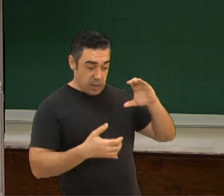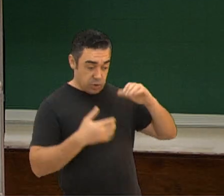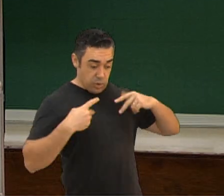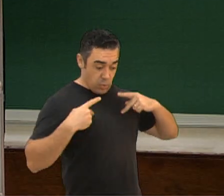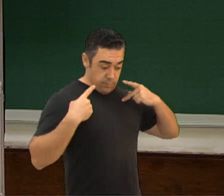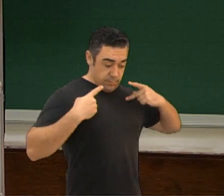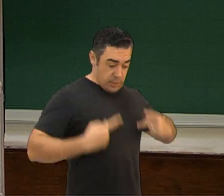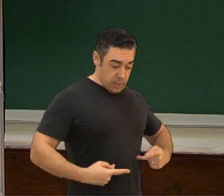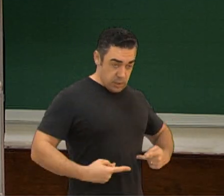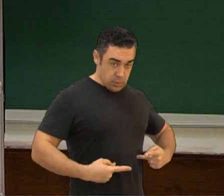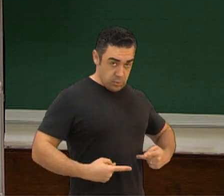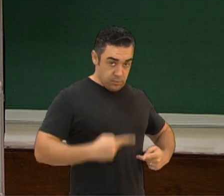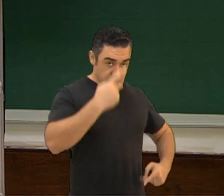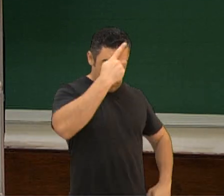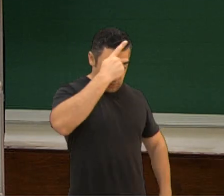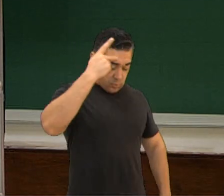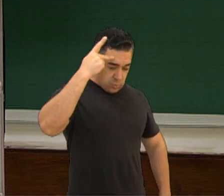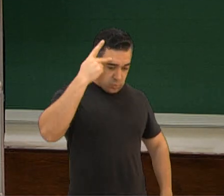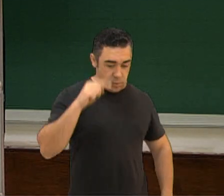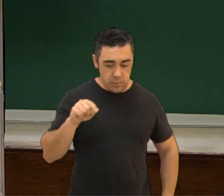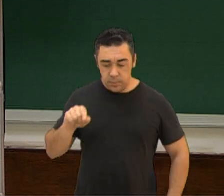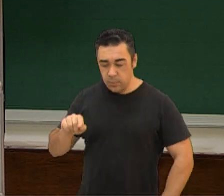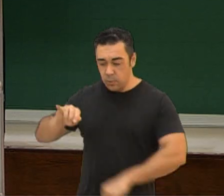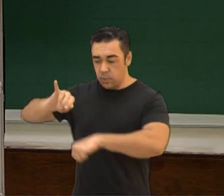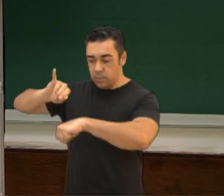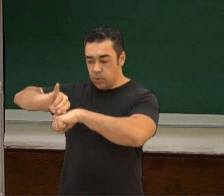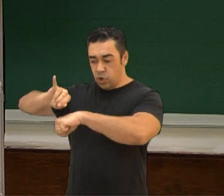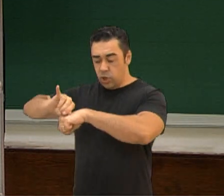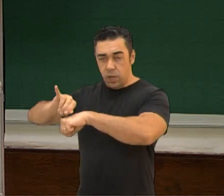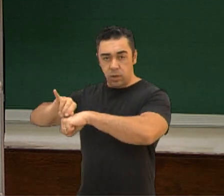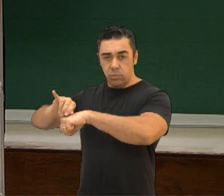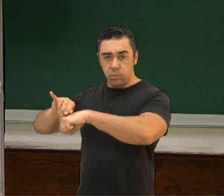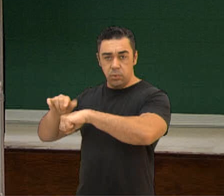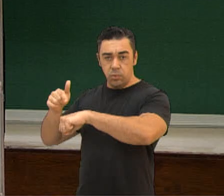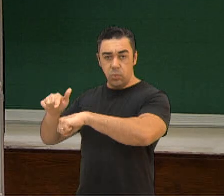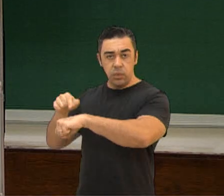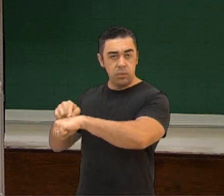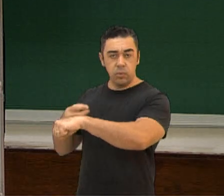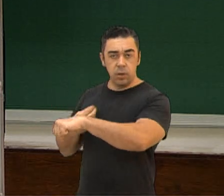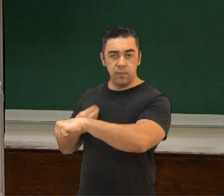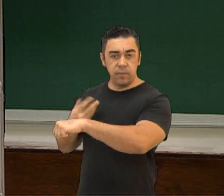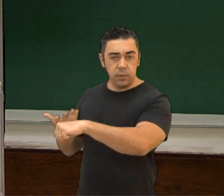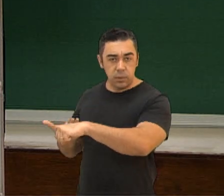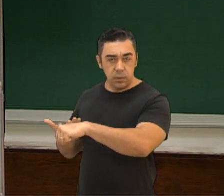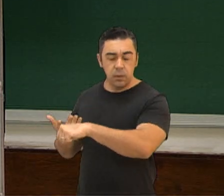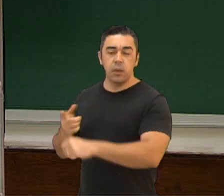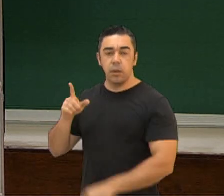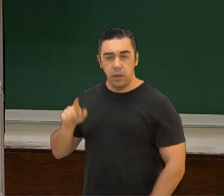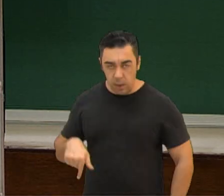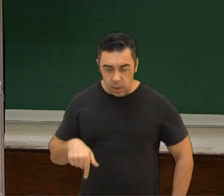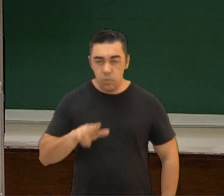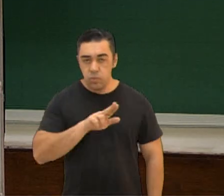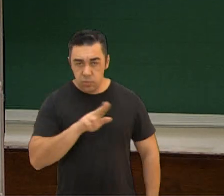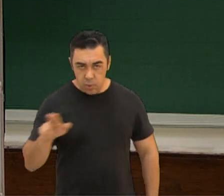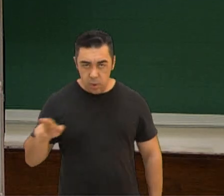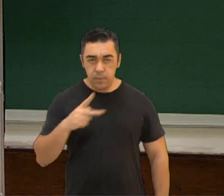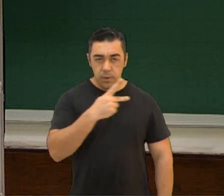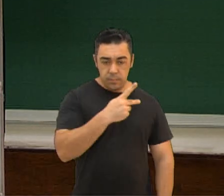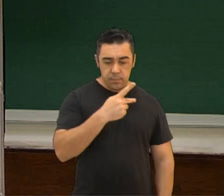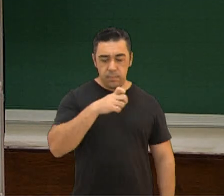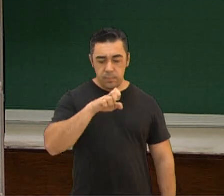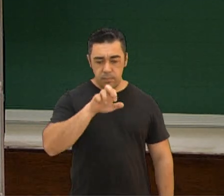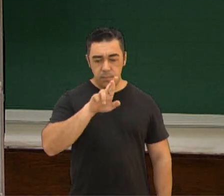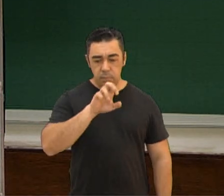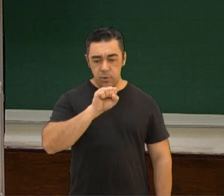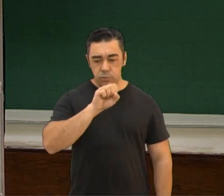das pessoas para objetos que são inanimados, que não têm vida, eu tenho um recurso de linguagem, que é uma figura de linguagem que a